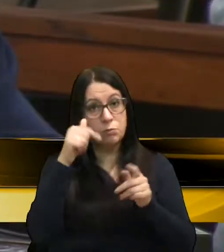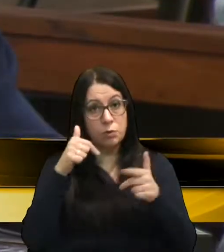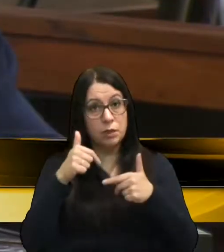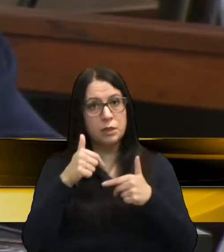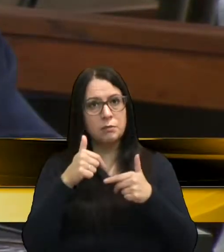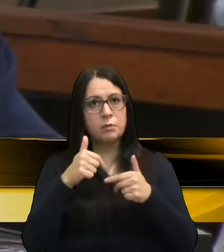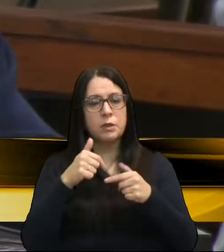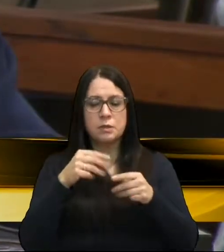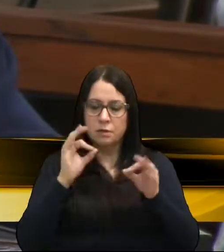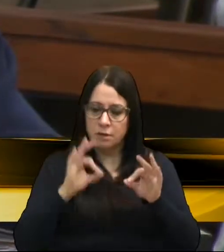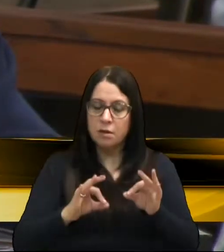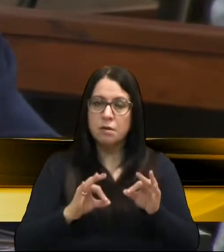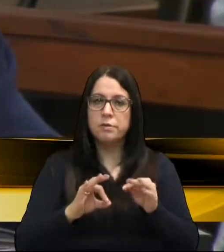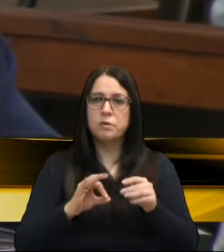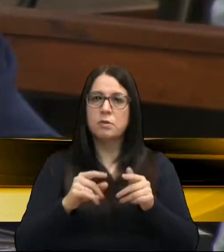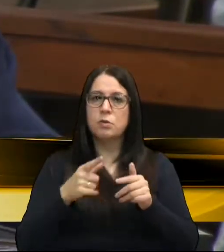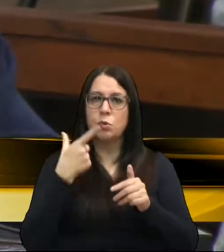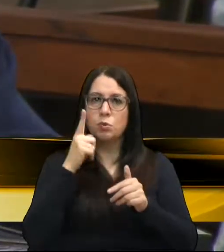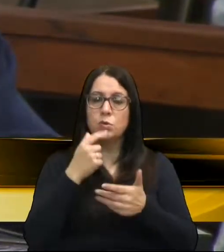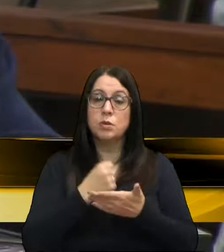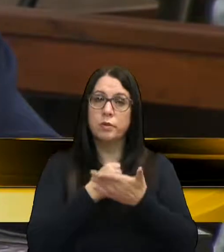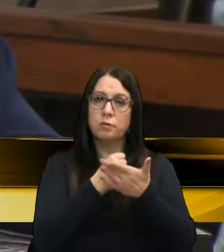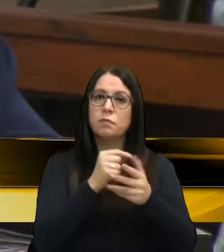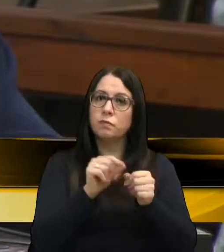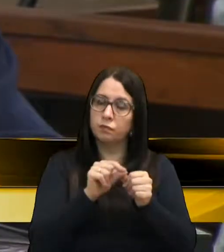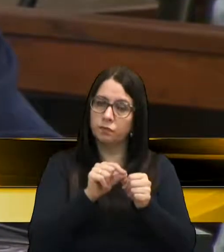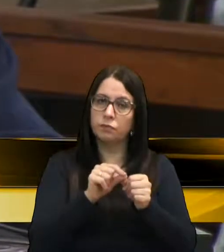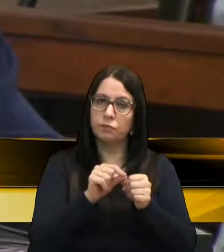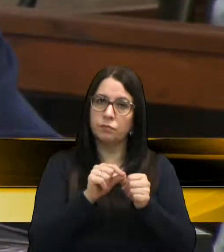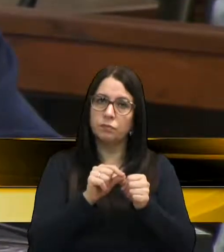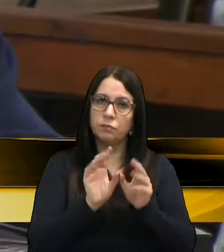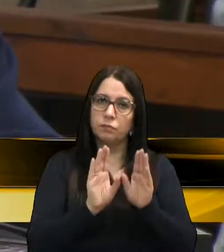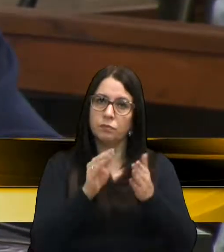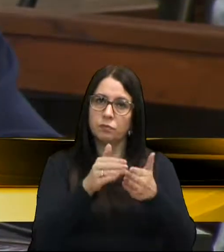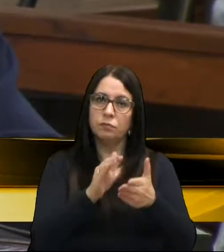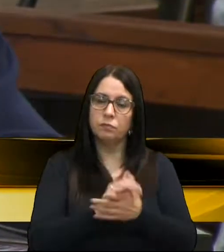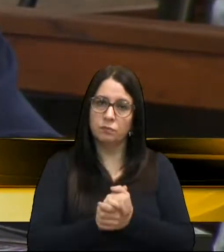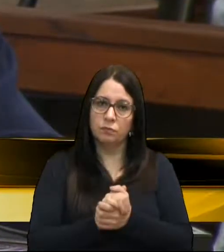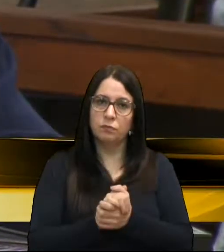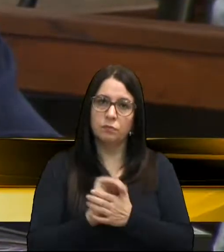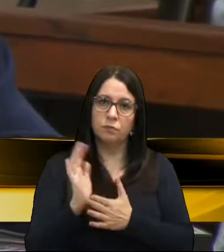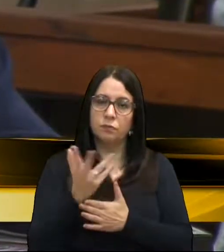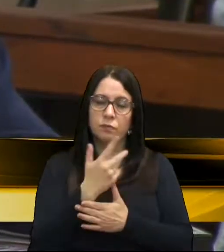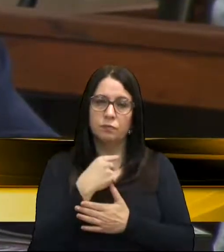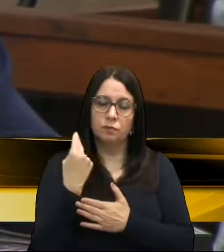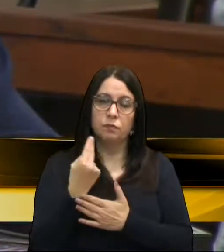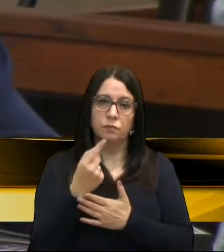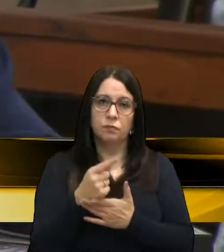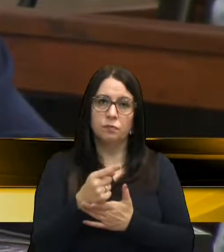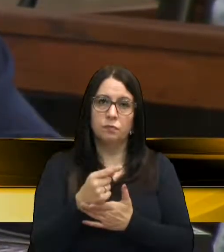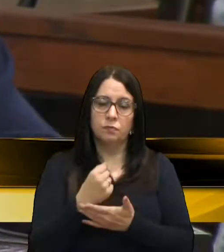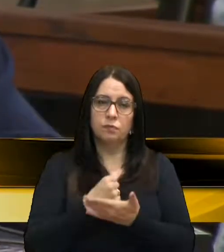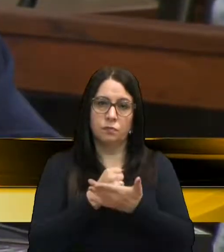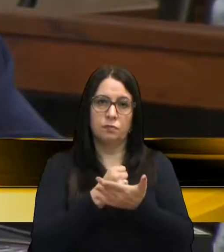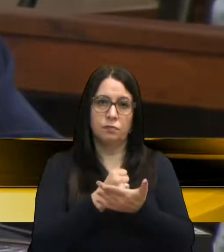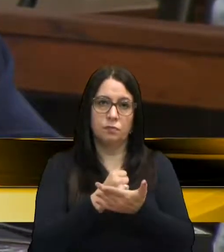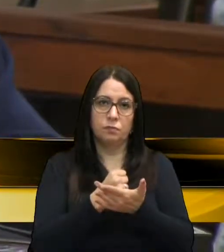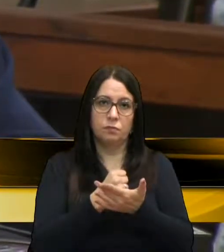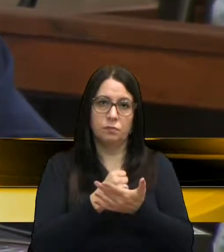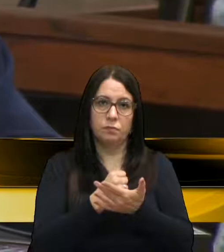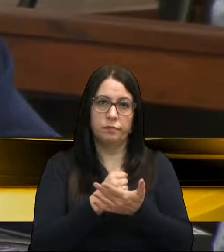de fôlego que Vossa Excelência, com a sua assessoria, fez, e que a comissão, todos nós, apoiamos